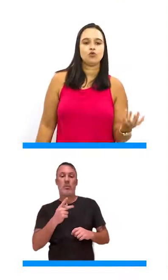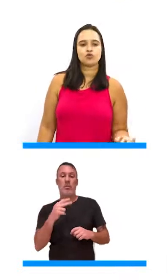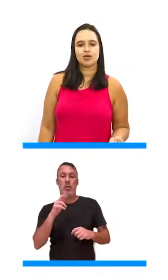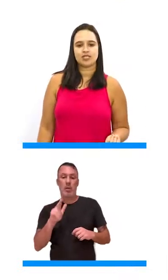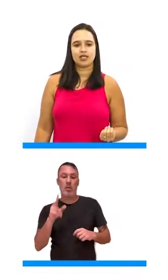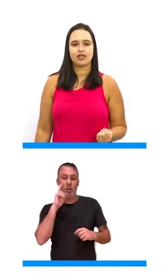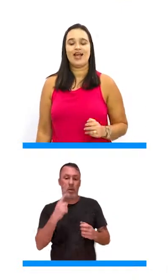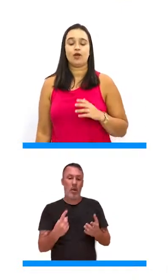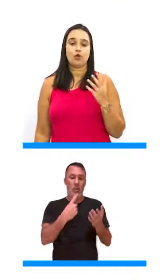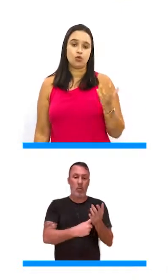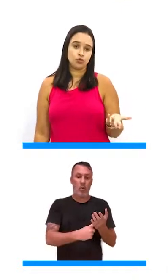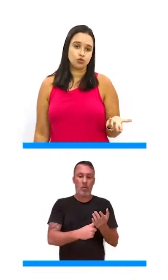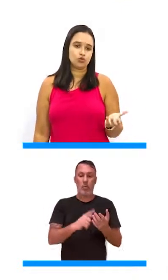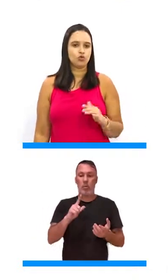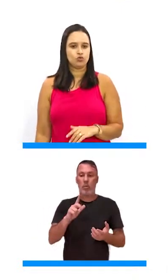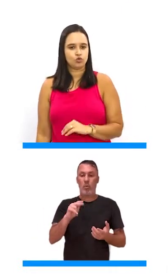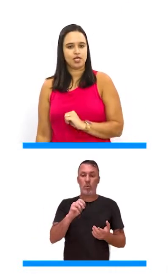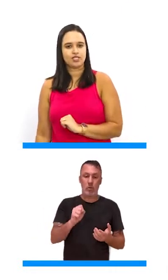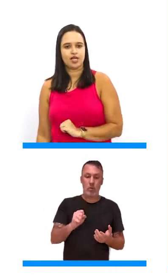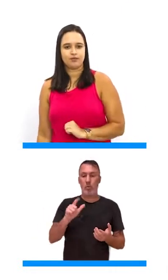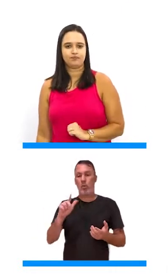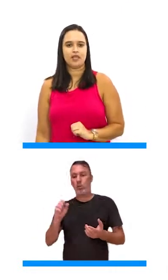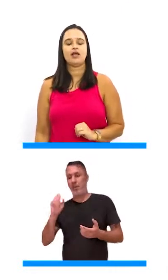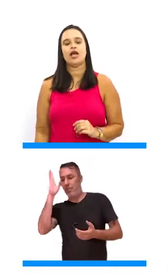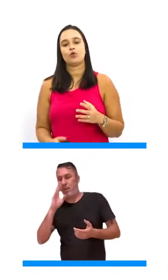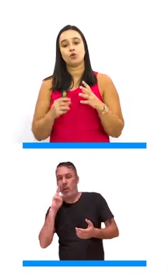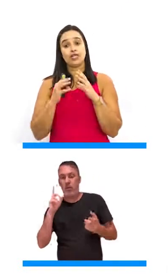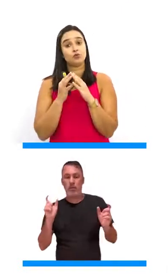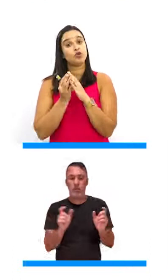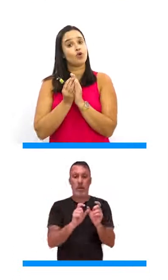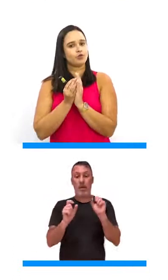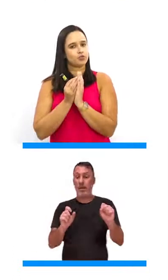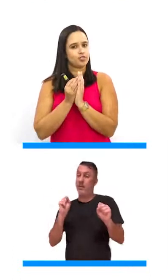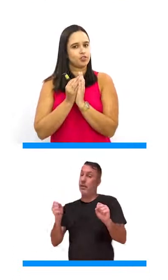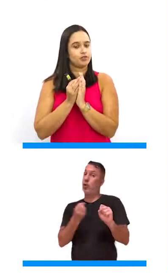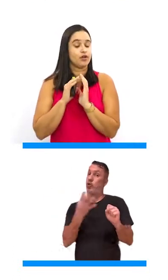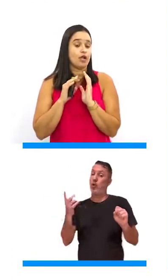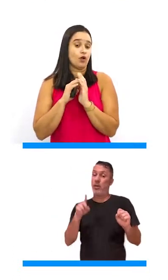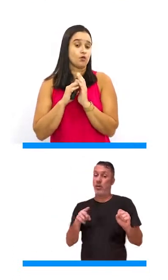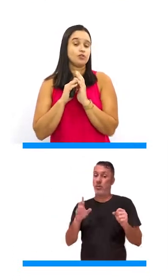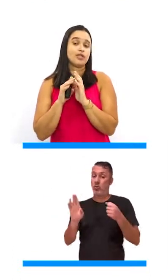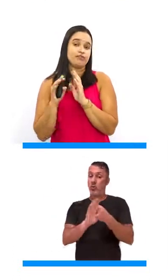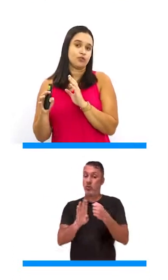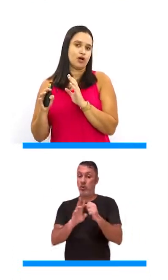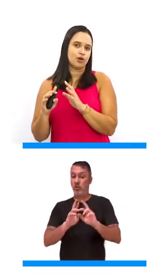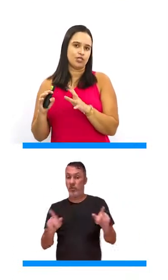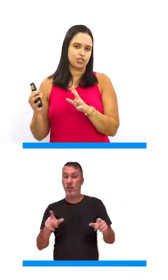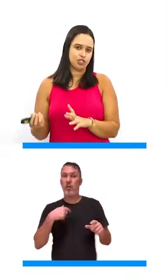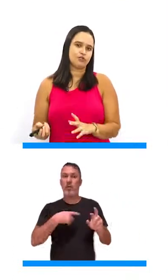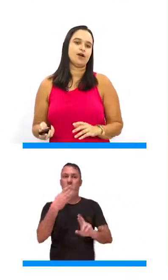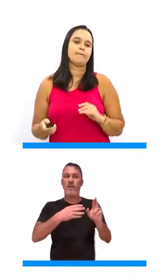Acordo luso-brasileiro, acordos luso-brasileiro. Né? Acordo aí é o nome, é o substantivo. Agora, quando eu me refiro